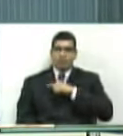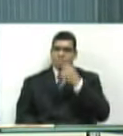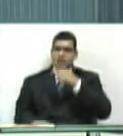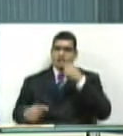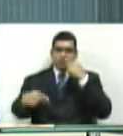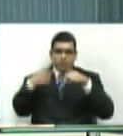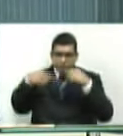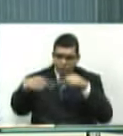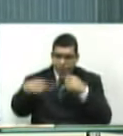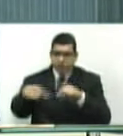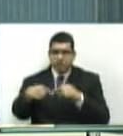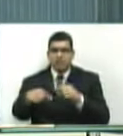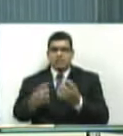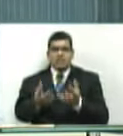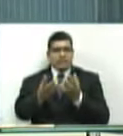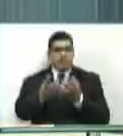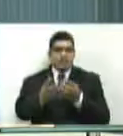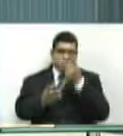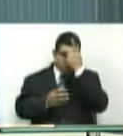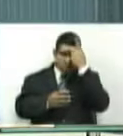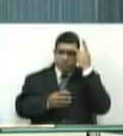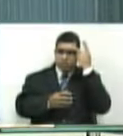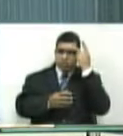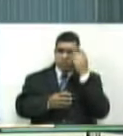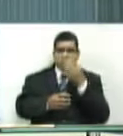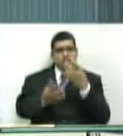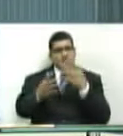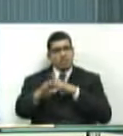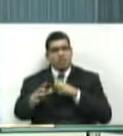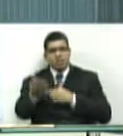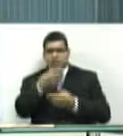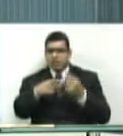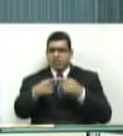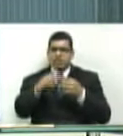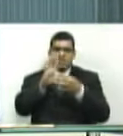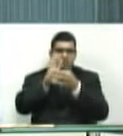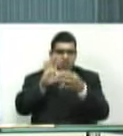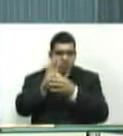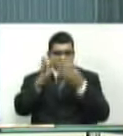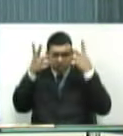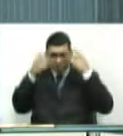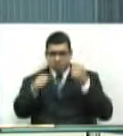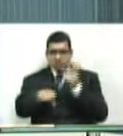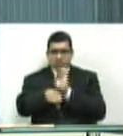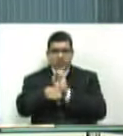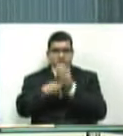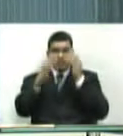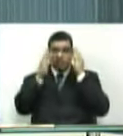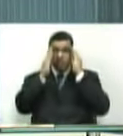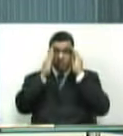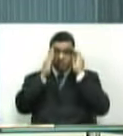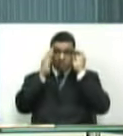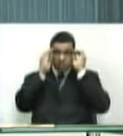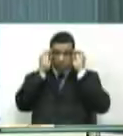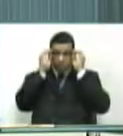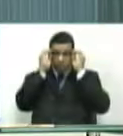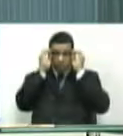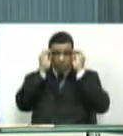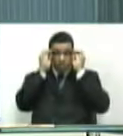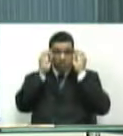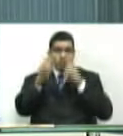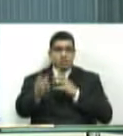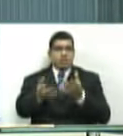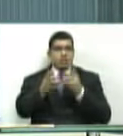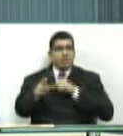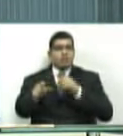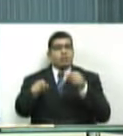que desacredita os cidadãos das instituições e do Estado Democrático de Direito. Mas eu quero